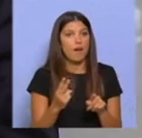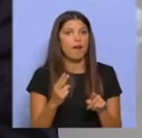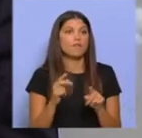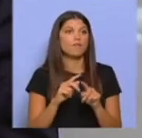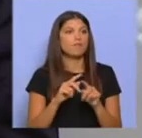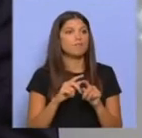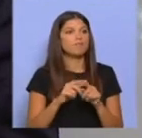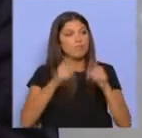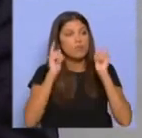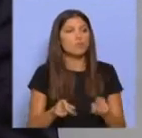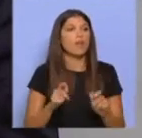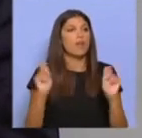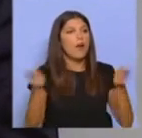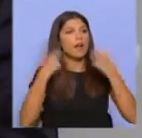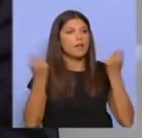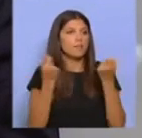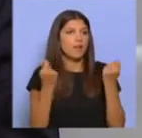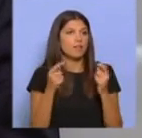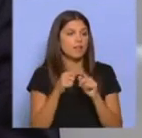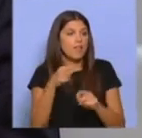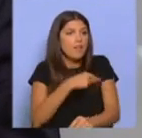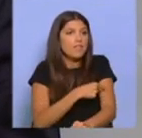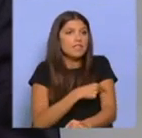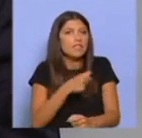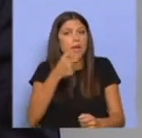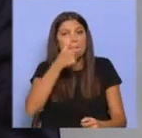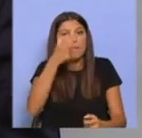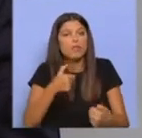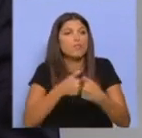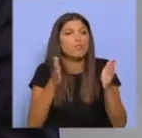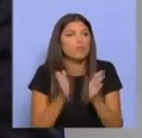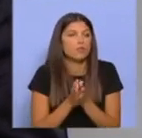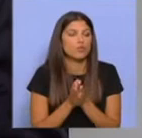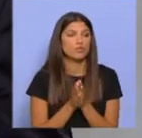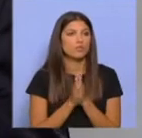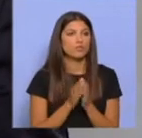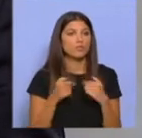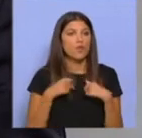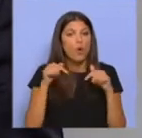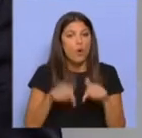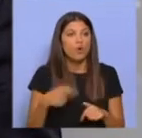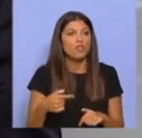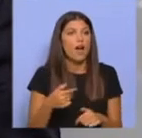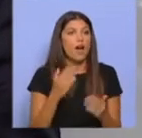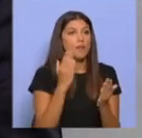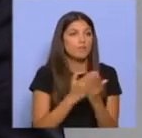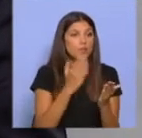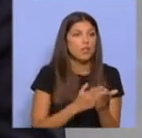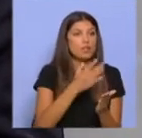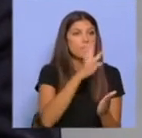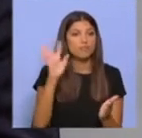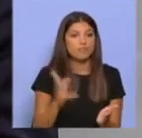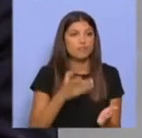Como é que acontece, e vou talvez a um exemplo muito concreto que está em grande desenvolvimento. Hoje 70 agrupamentos de escolas em Portugal